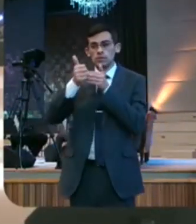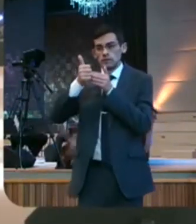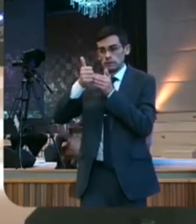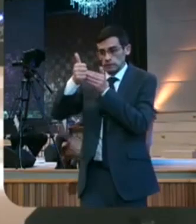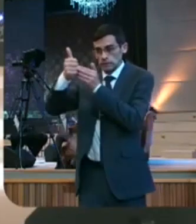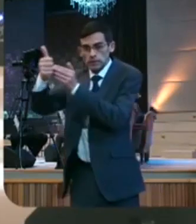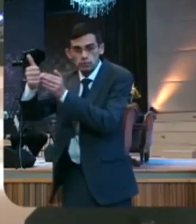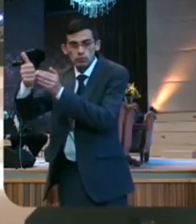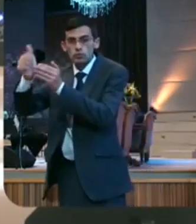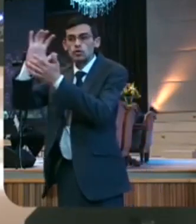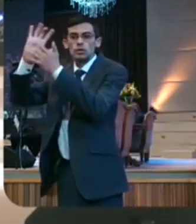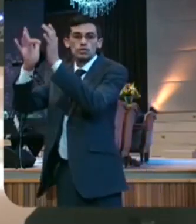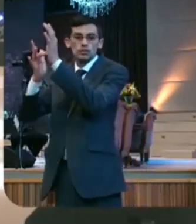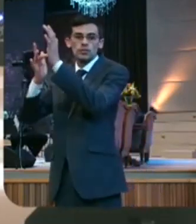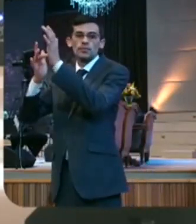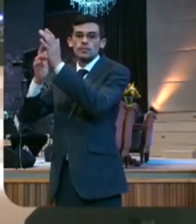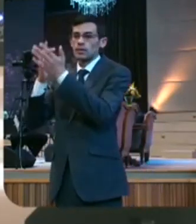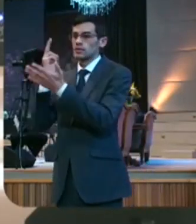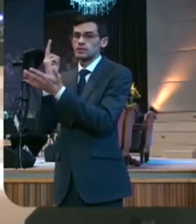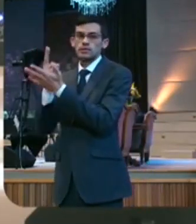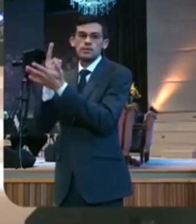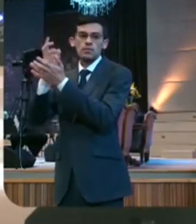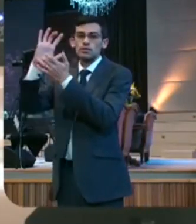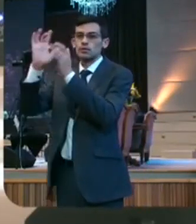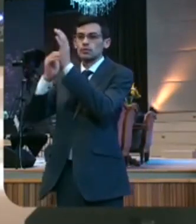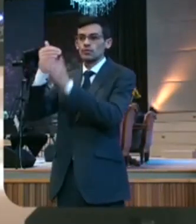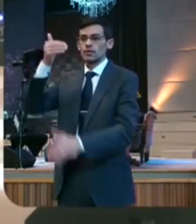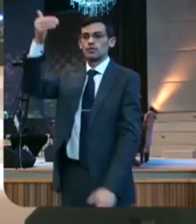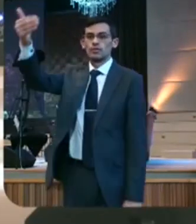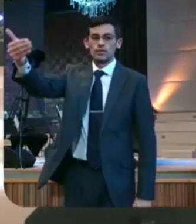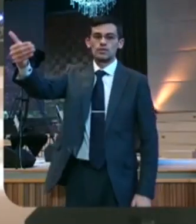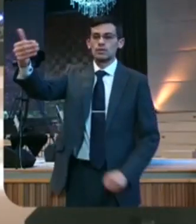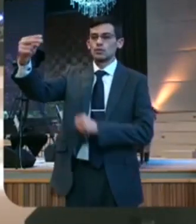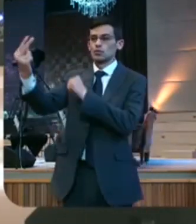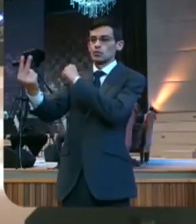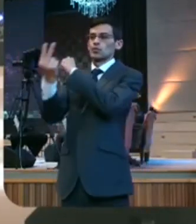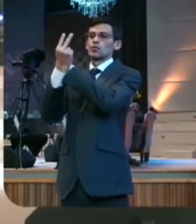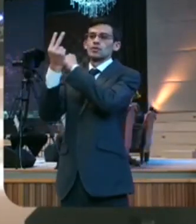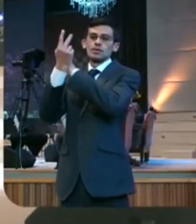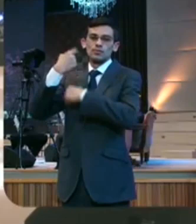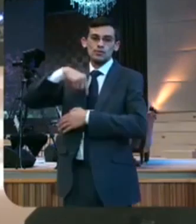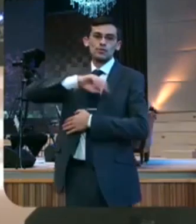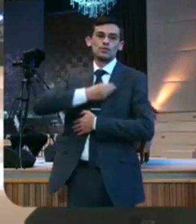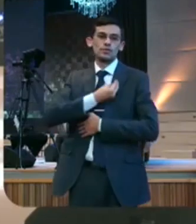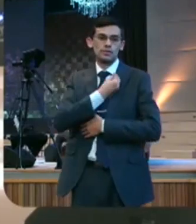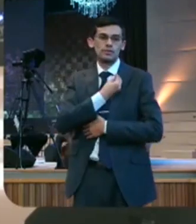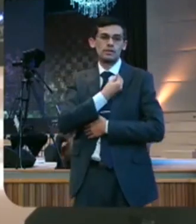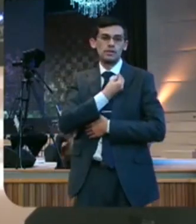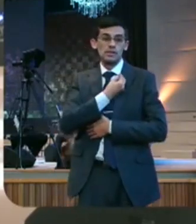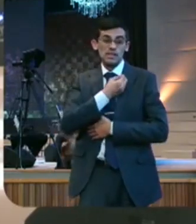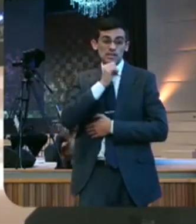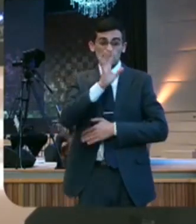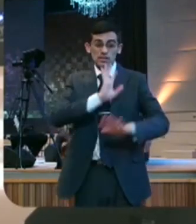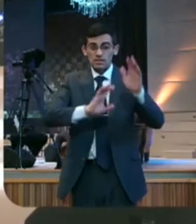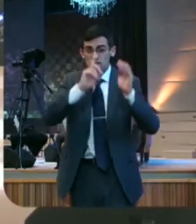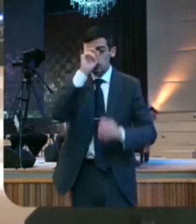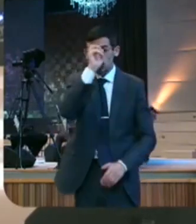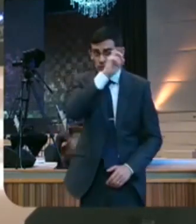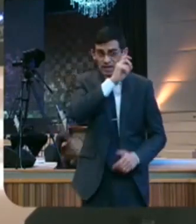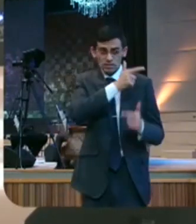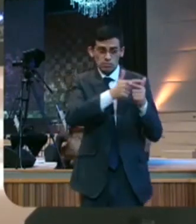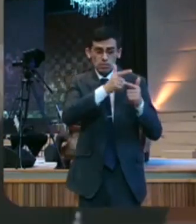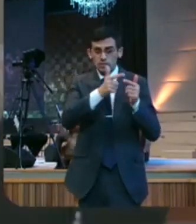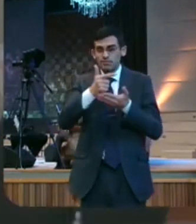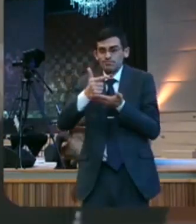Senhor vai à nossa frente, e Ele luta as nossas batalhas.